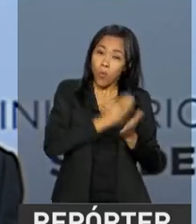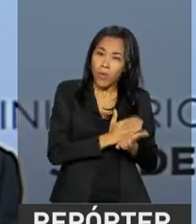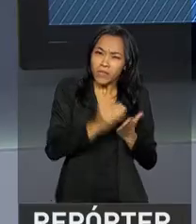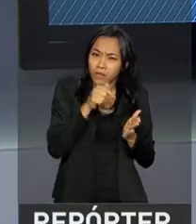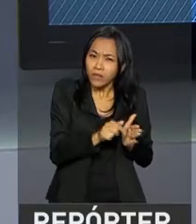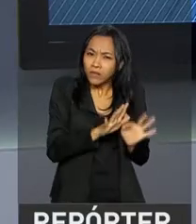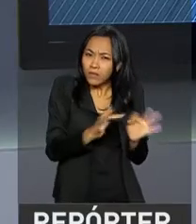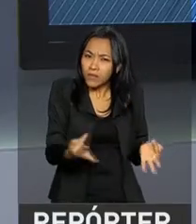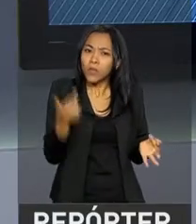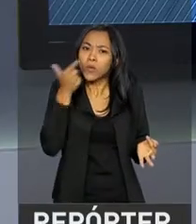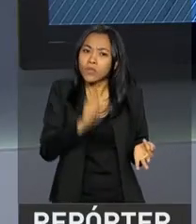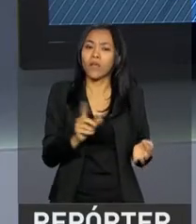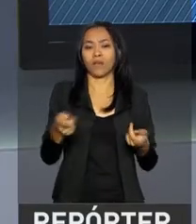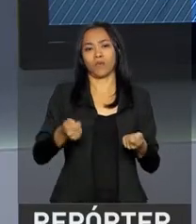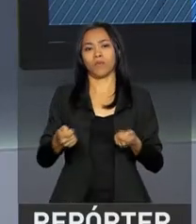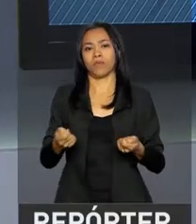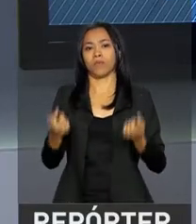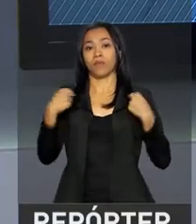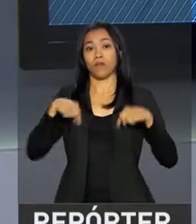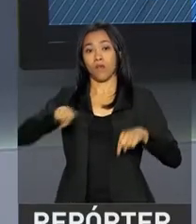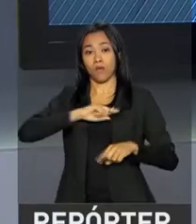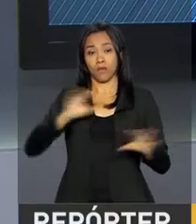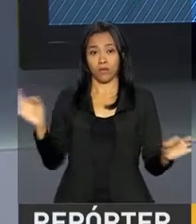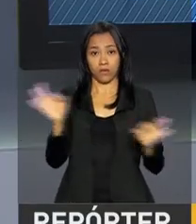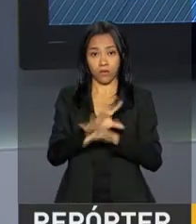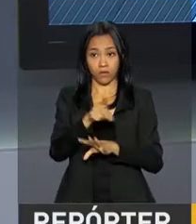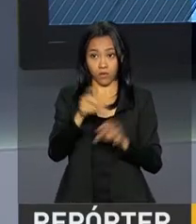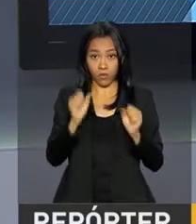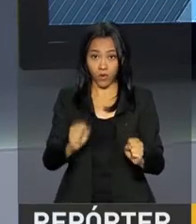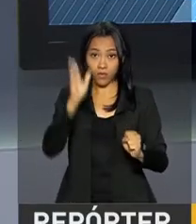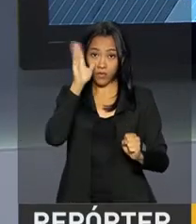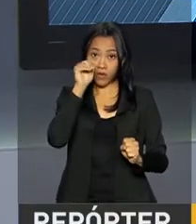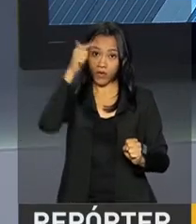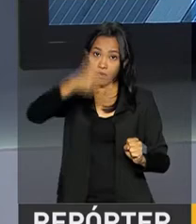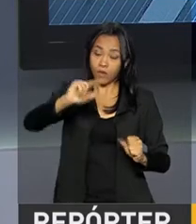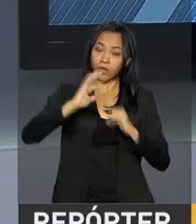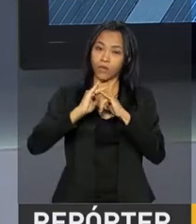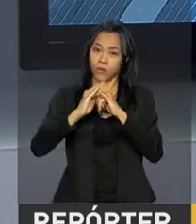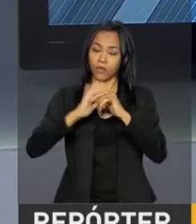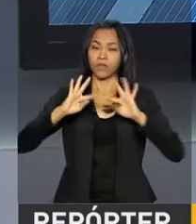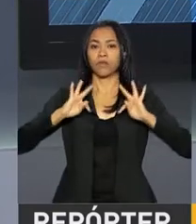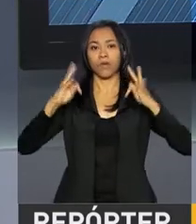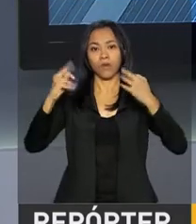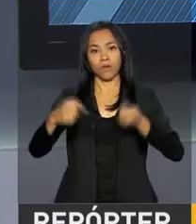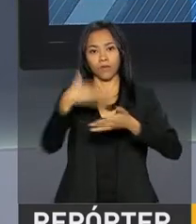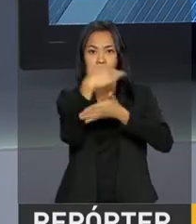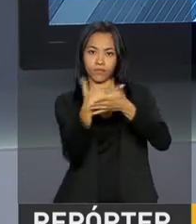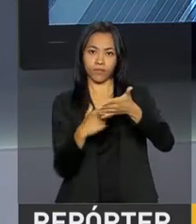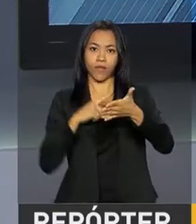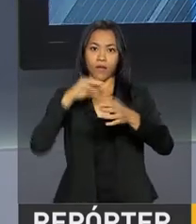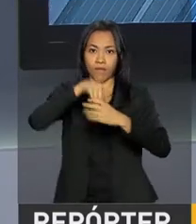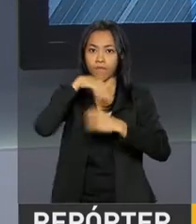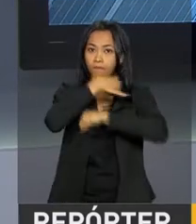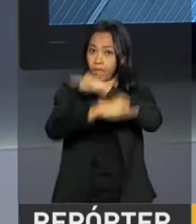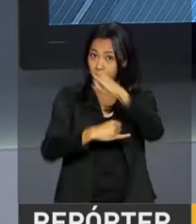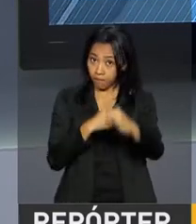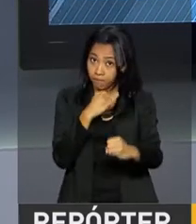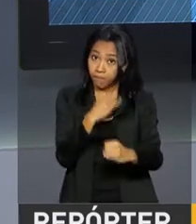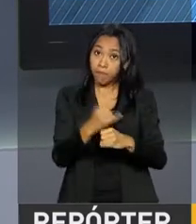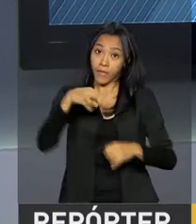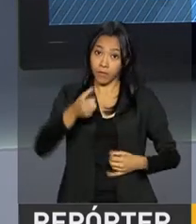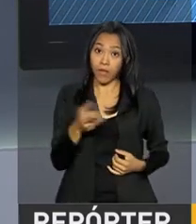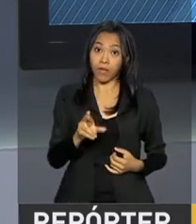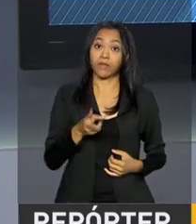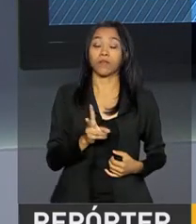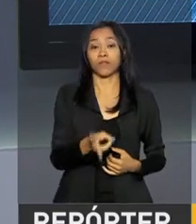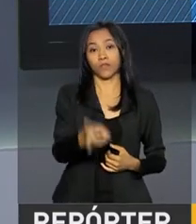recursos. Nós ficamos por aqui. Você pode rever as reportagens no YouTube e toda a nossa programação também está na página da NBR